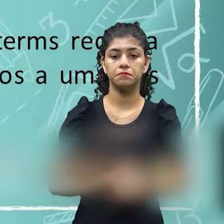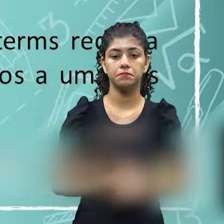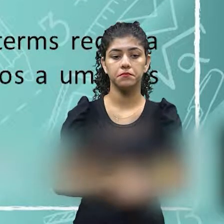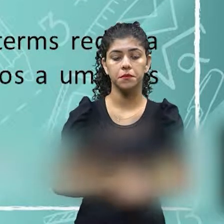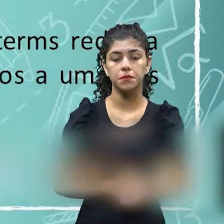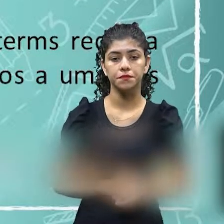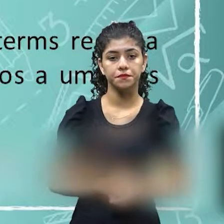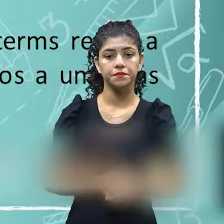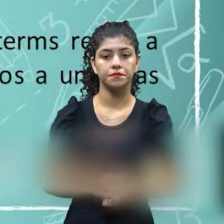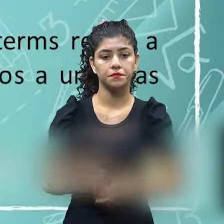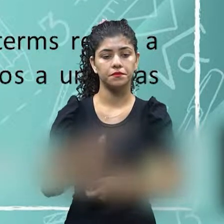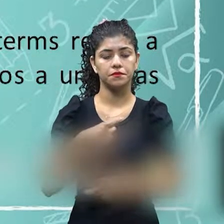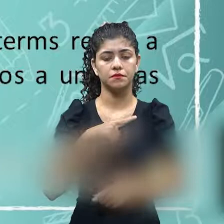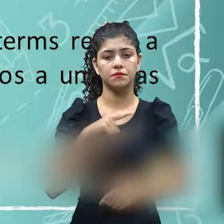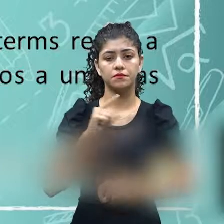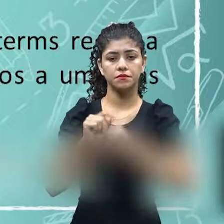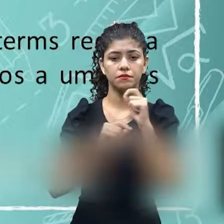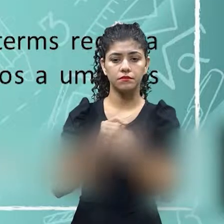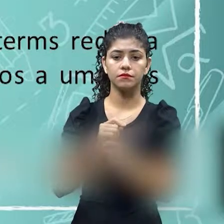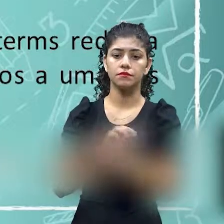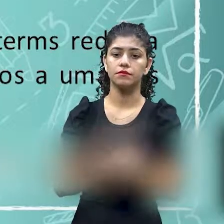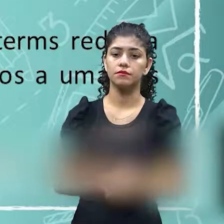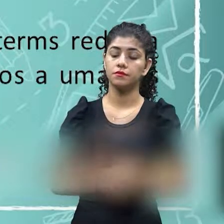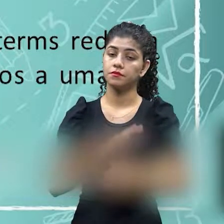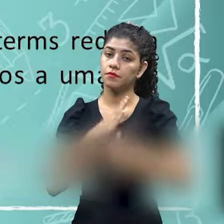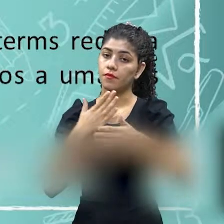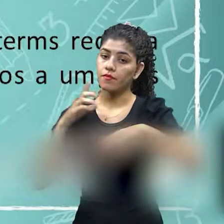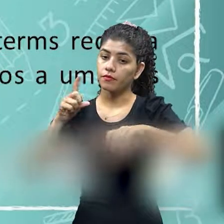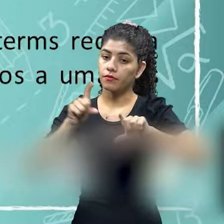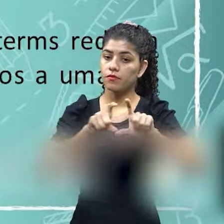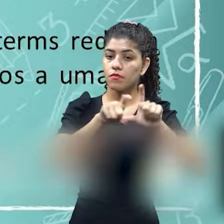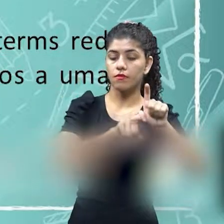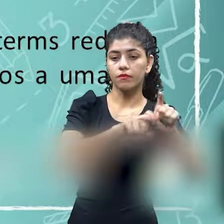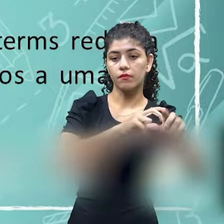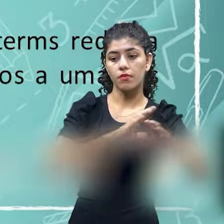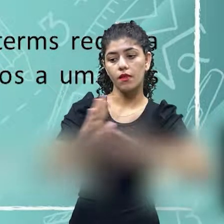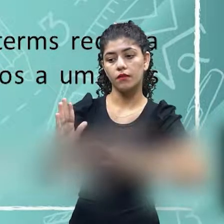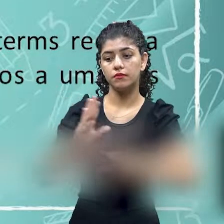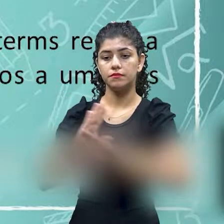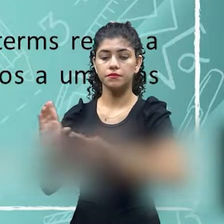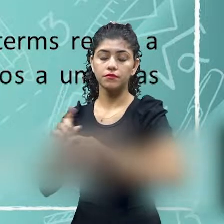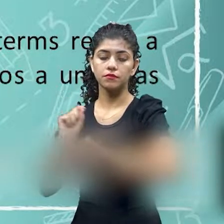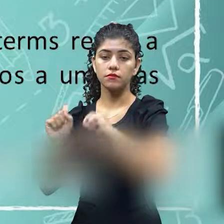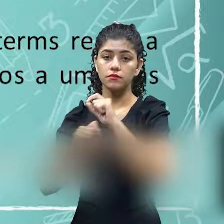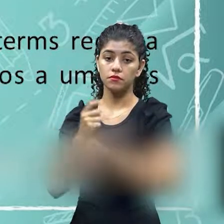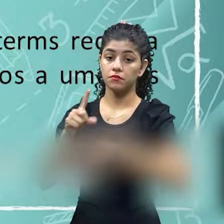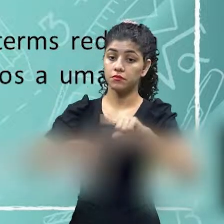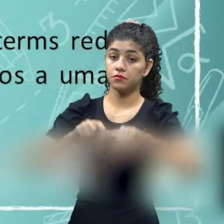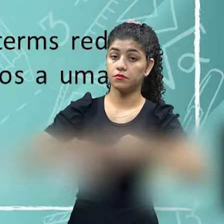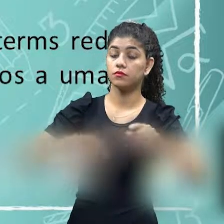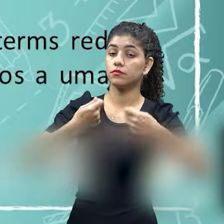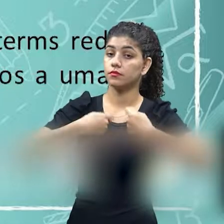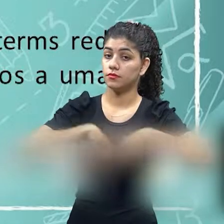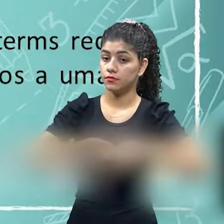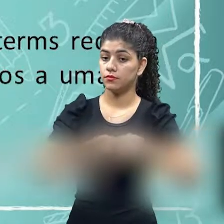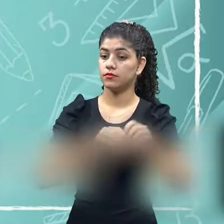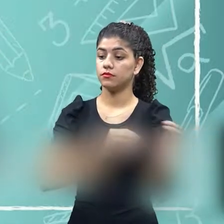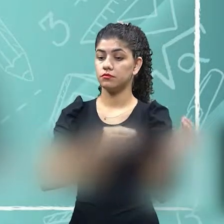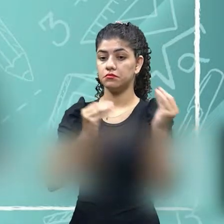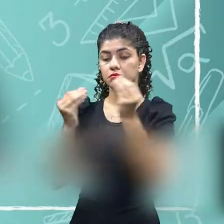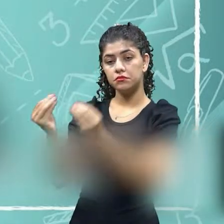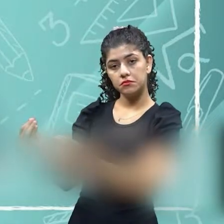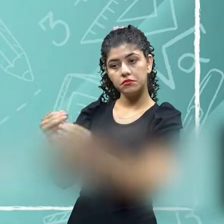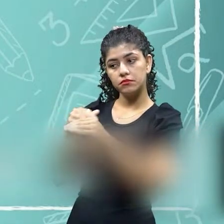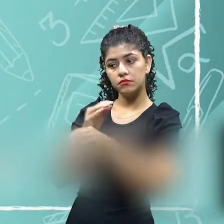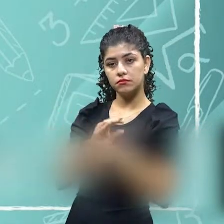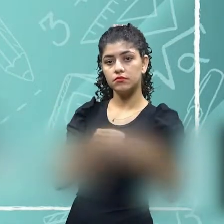ou condições de vendas definem nas transações internacionais de mercadorias as condições em que os produtos devem ser exportados. Então